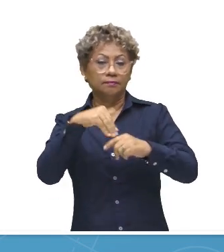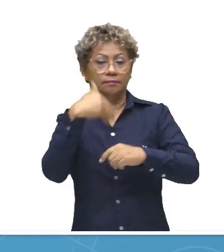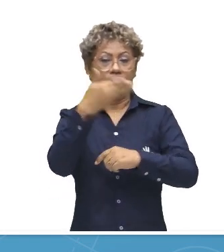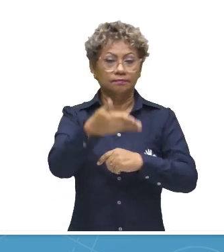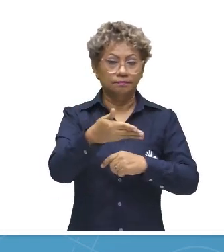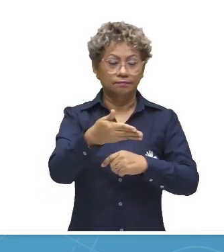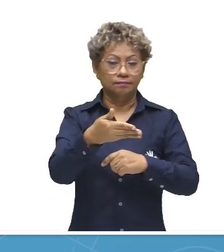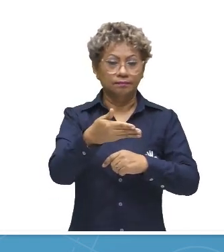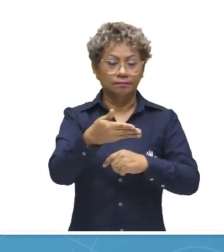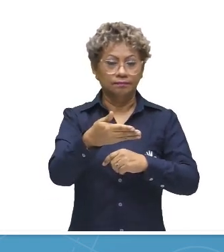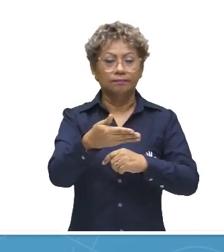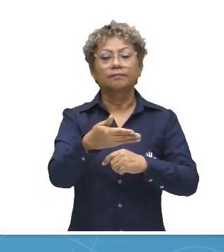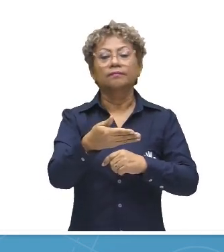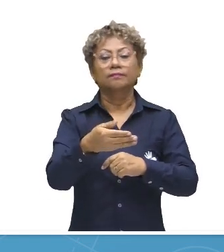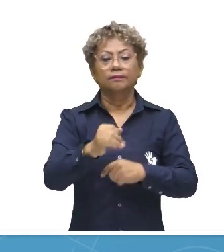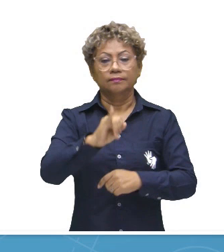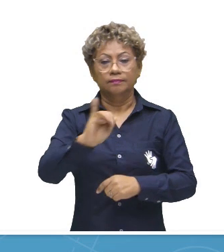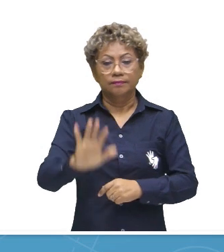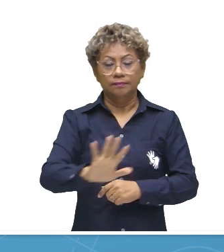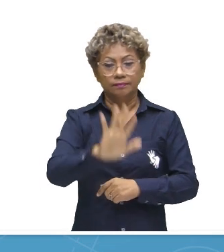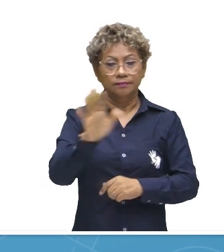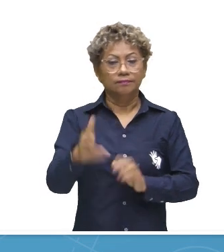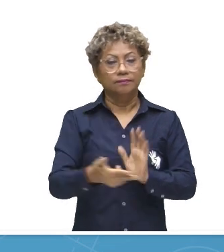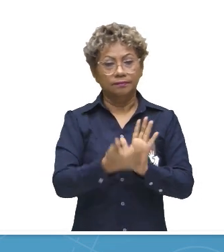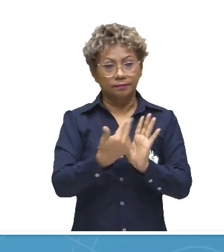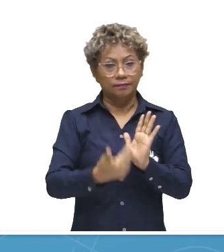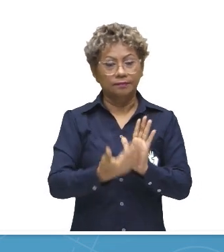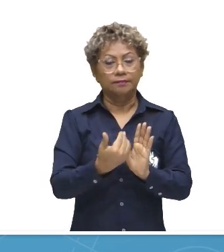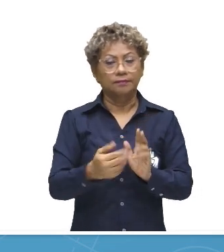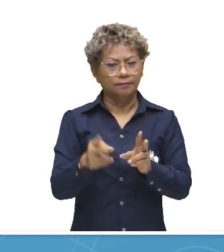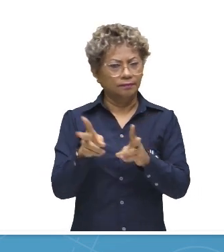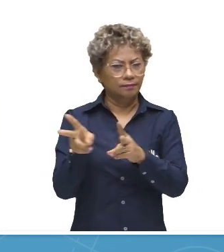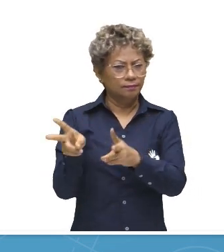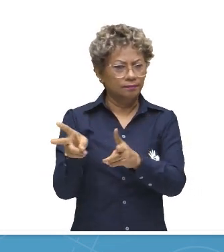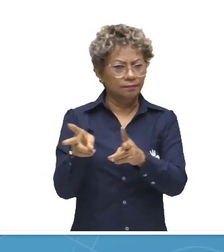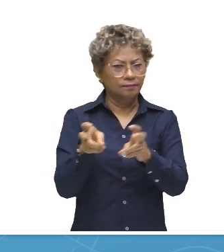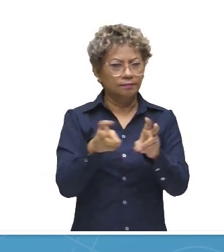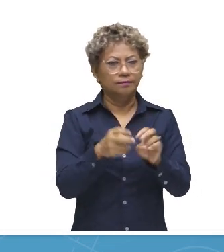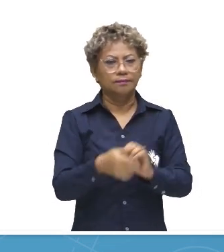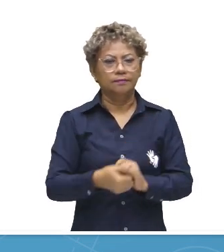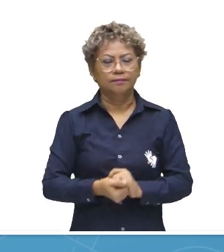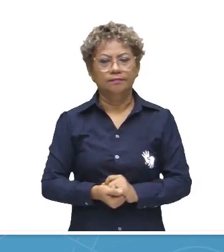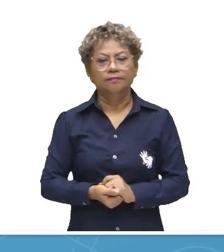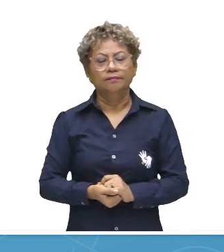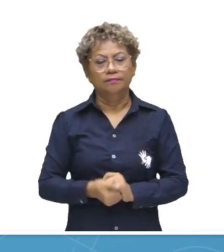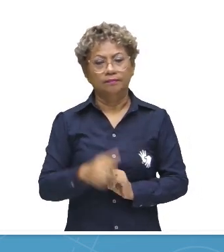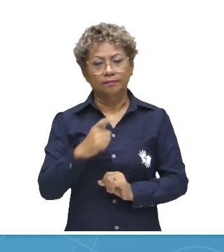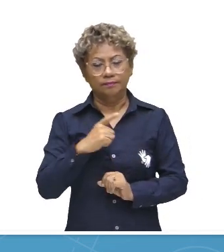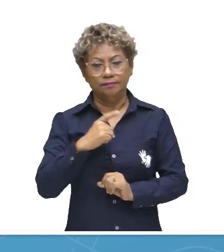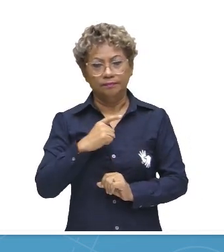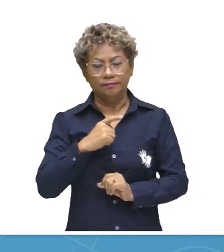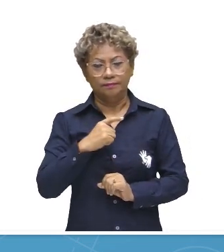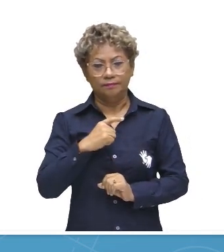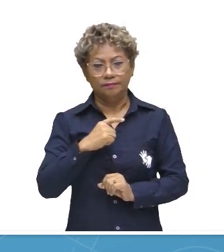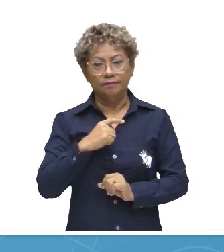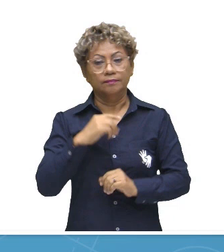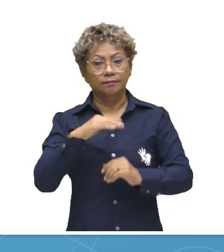a gente pode observar aqui bem a diferença que existe entre a formação do ângulo interno, né, que é a parte